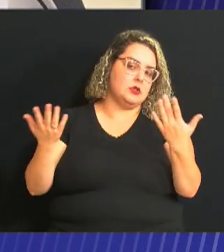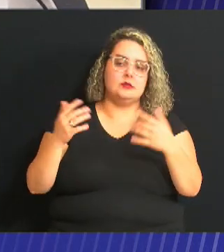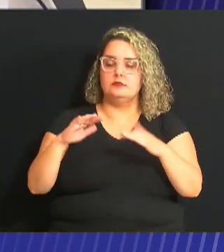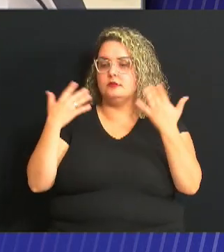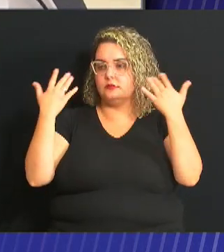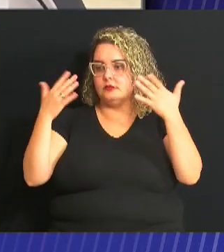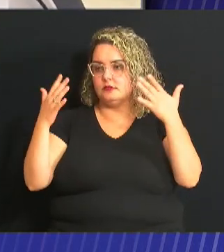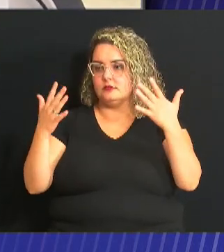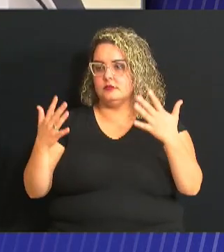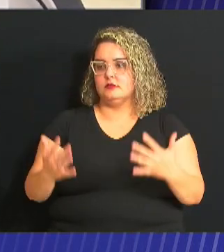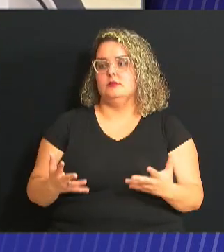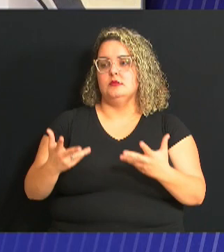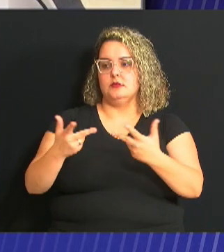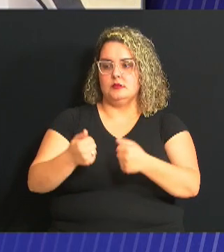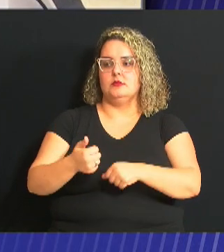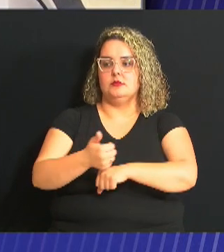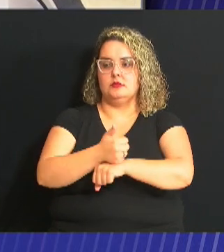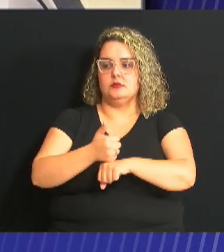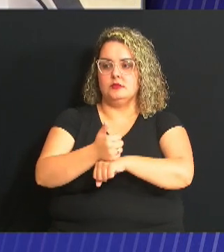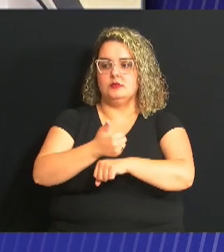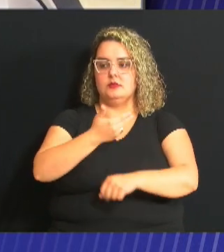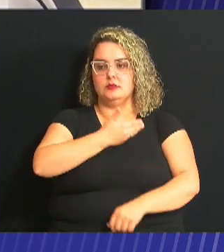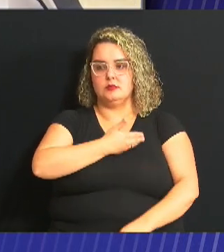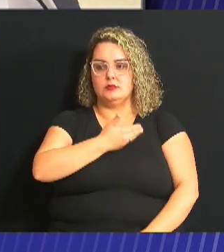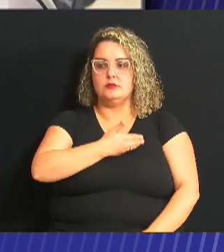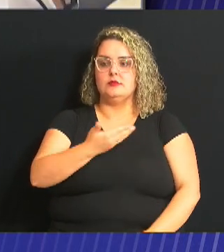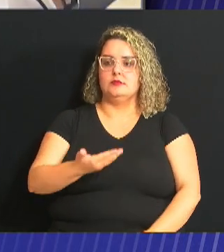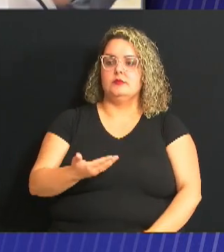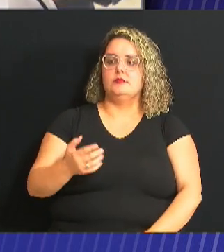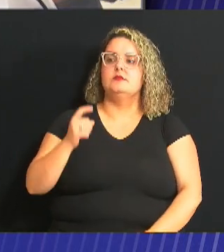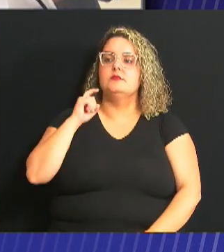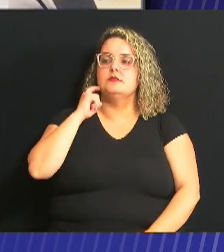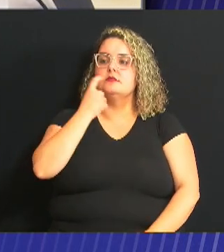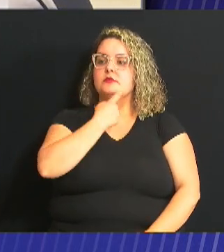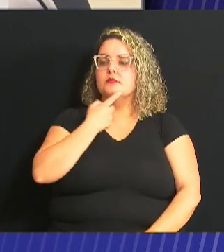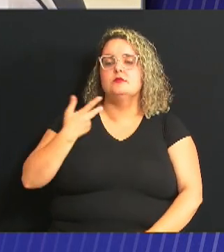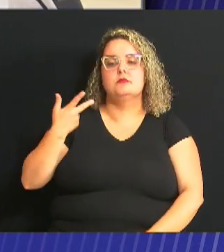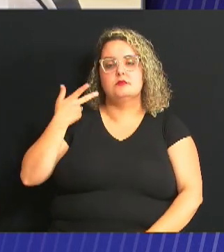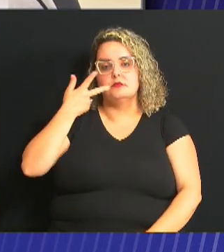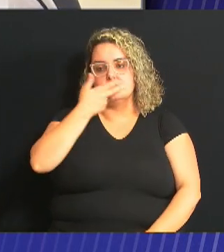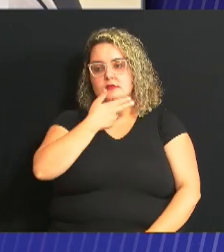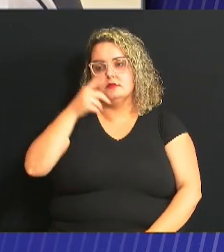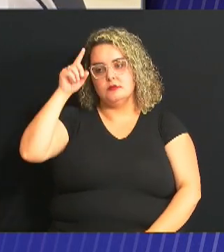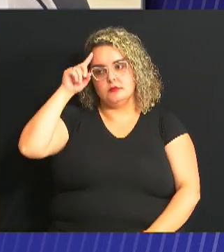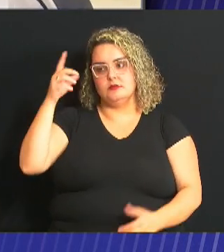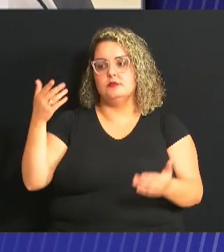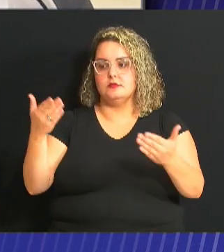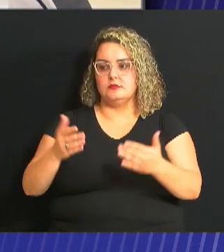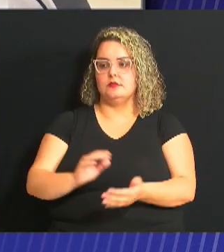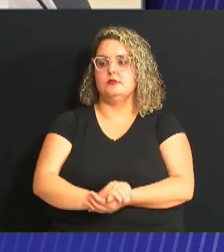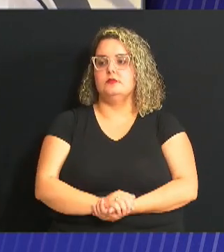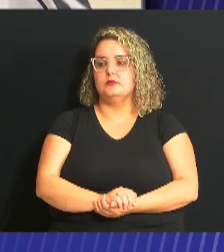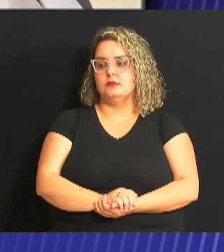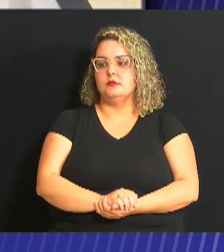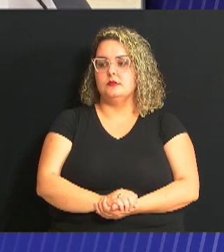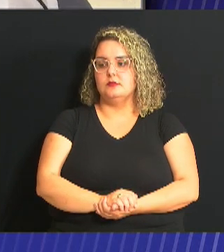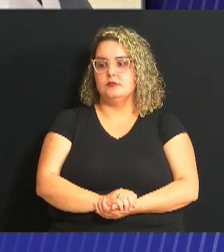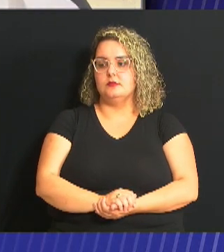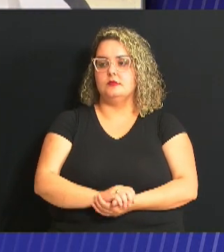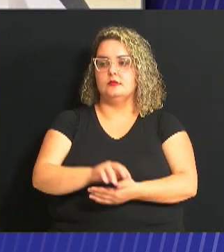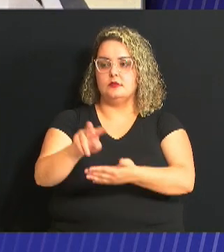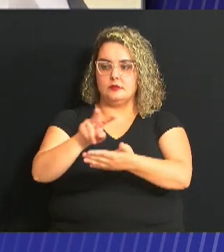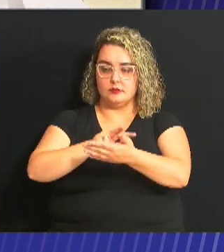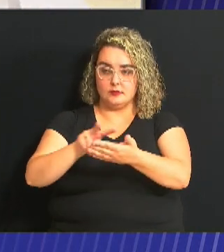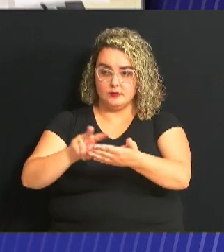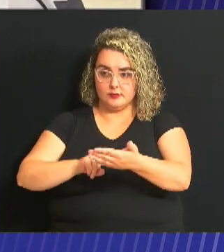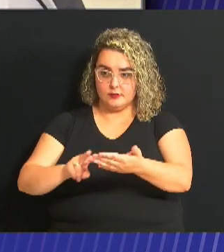os nossos amigos, colegas cirurgiões dentistas pela data de hoje. Vou ler aqui